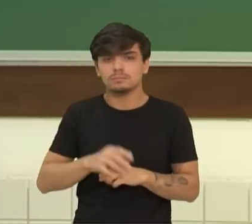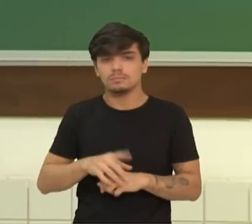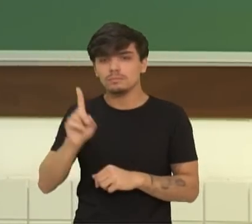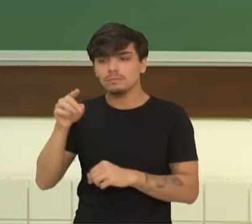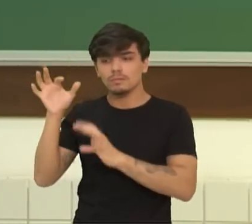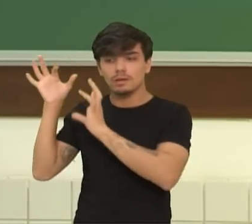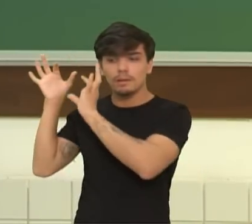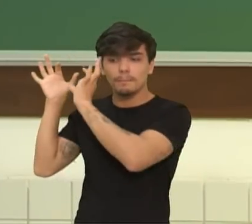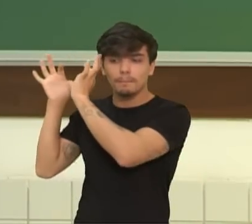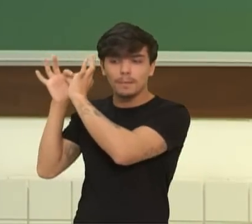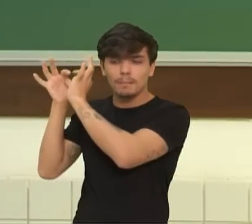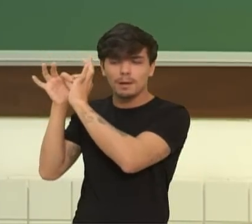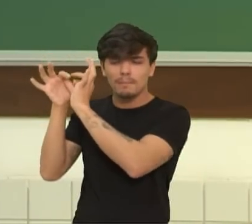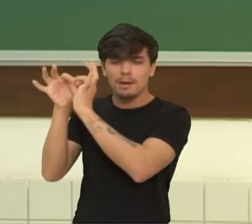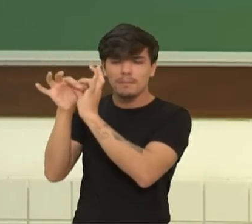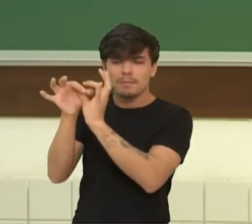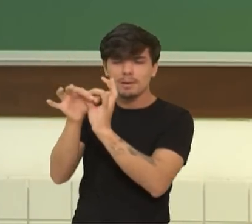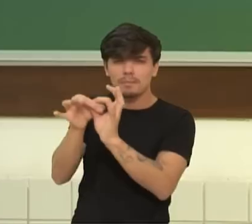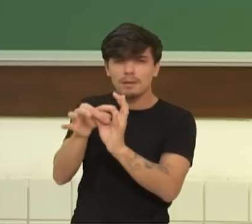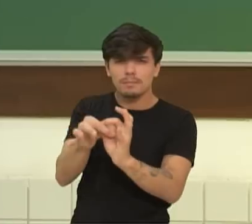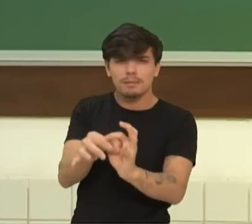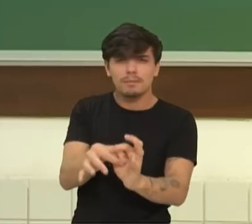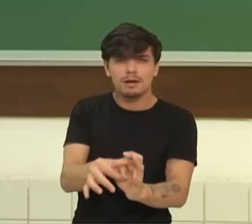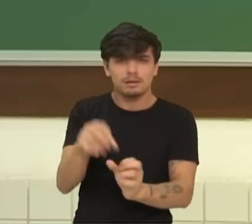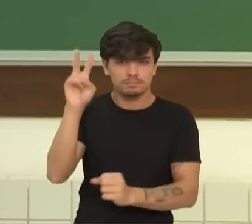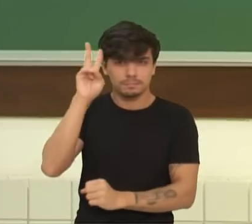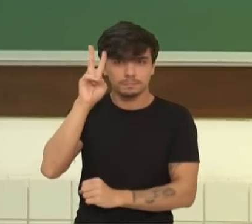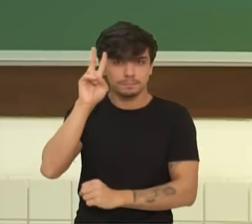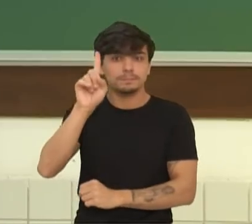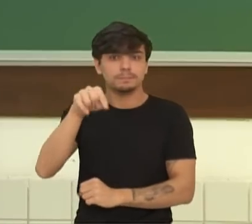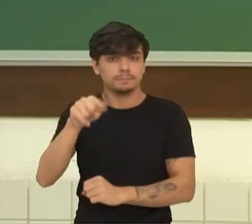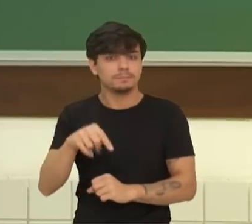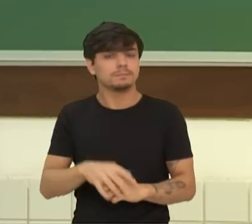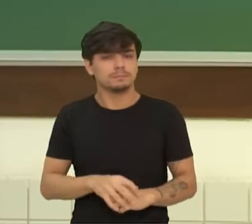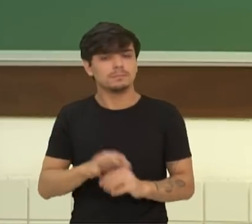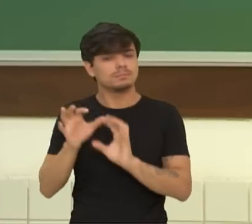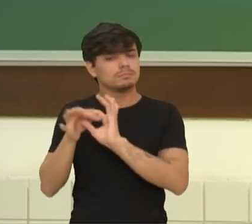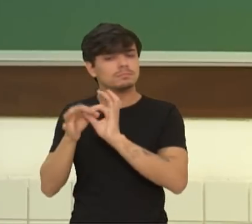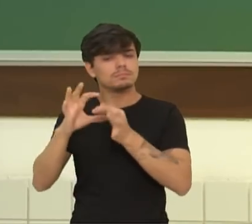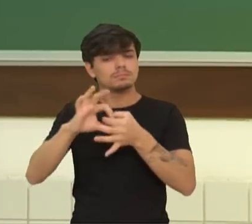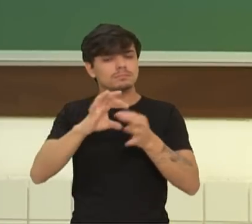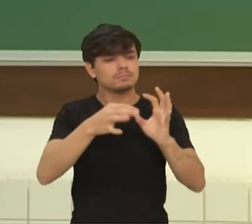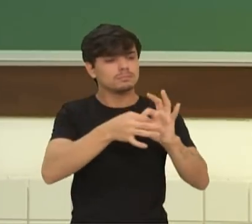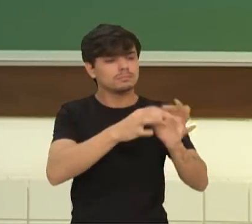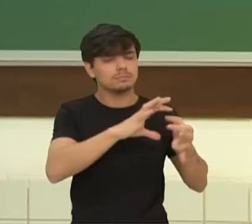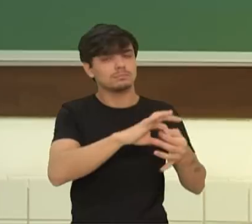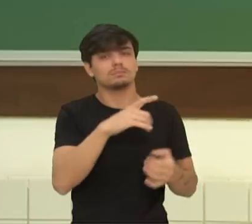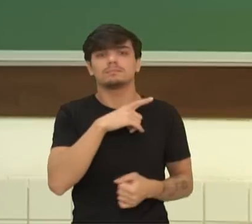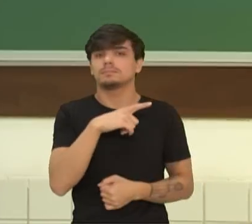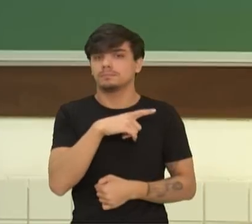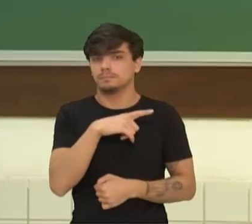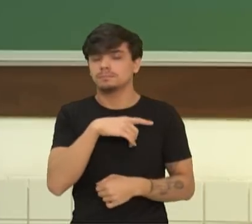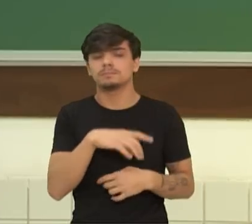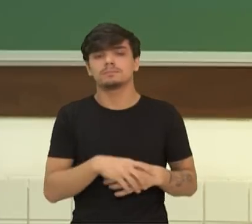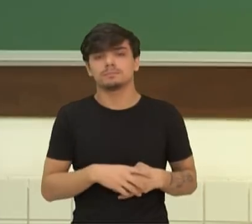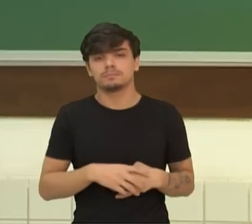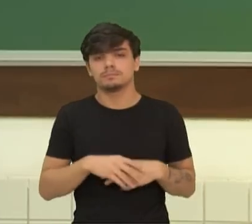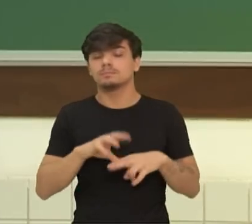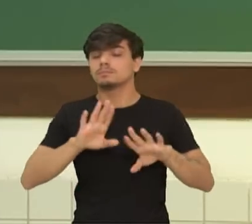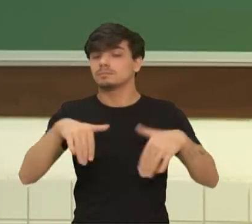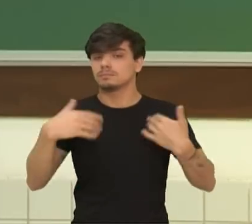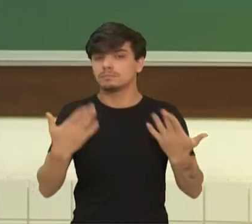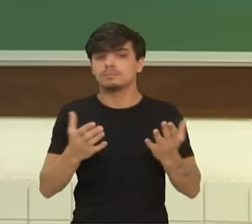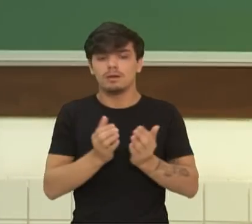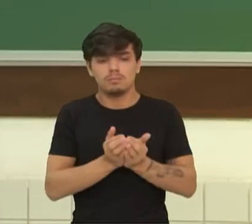corrente cheia de elos, né? E elas vão se interlaçando, não é verdade? Então, as grandes